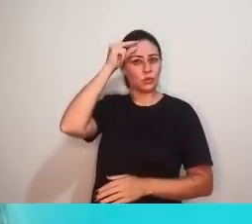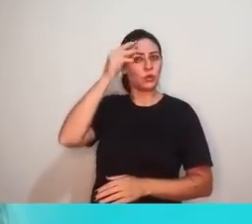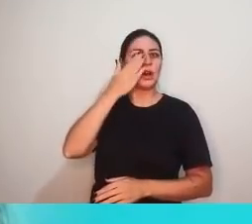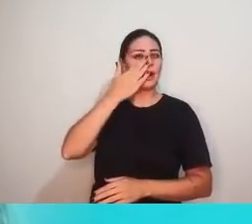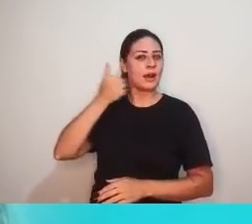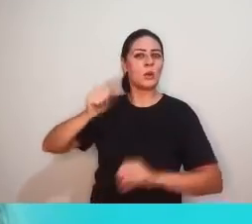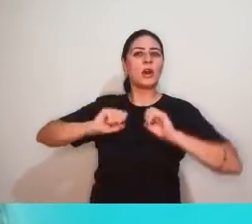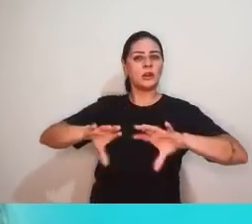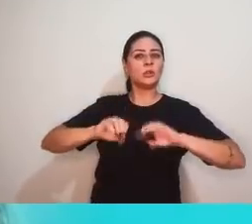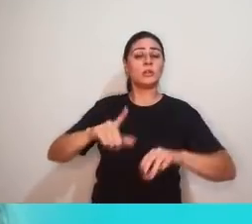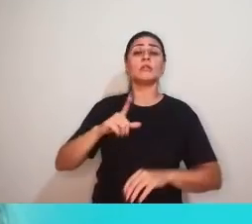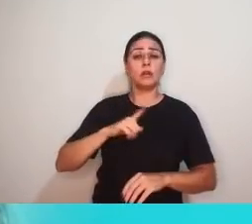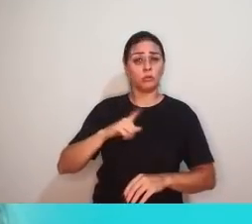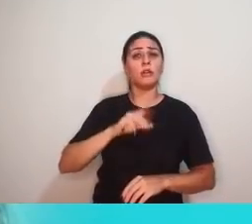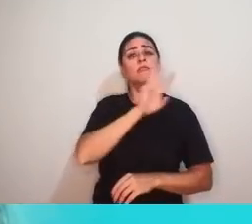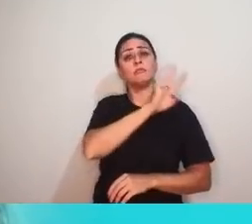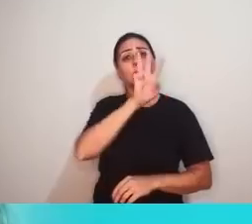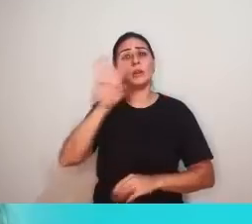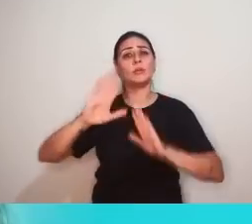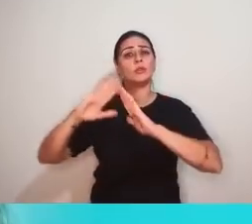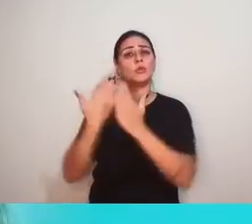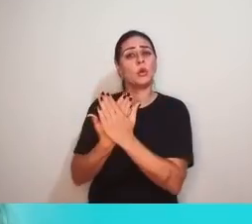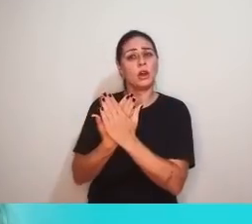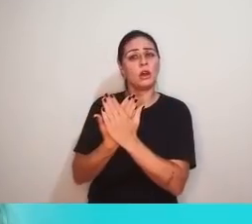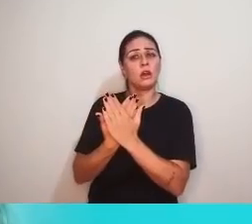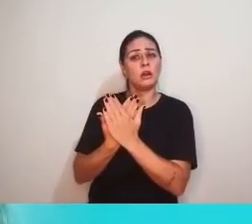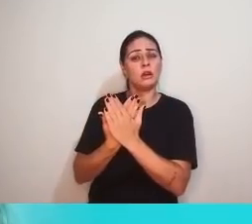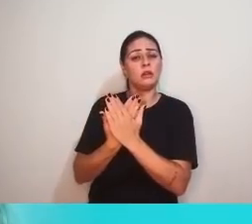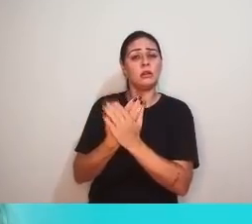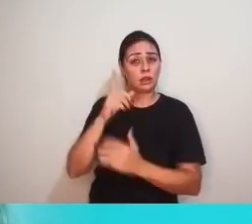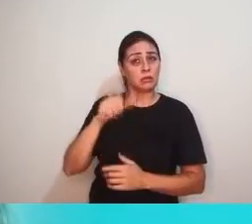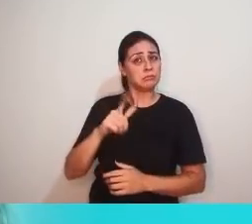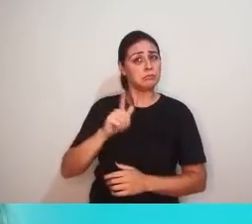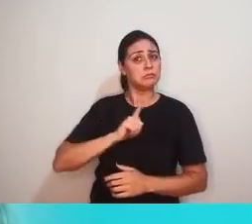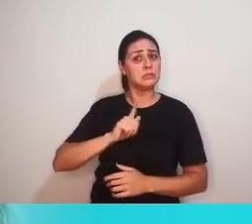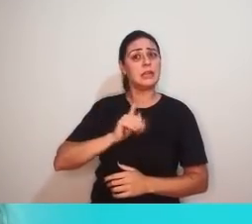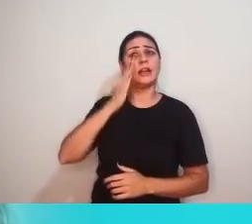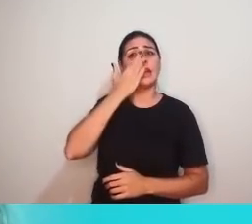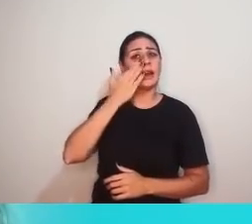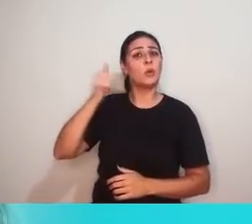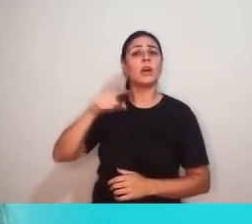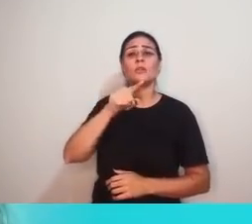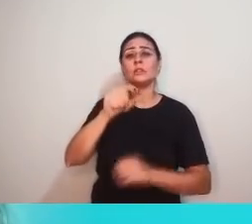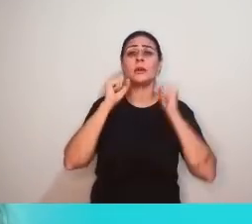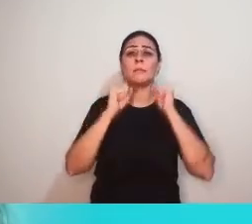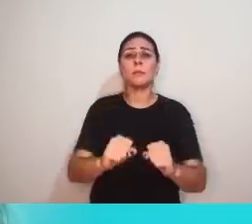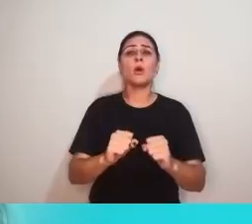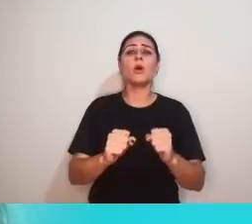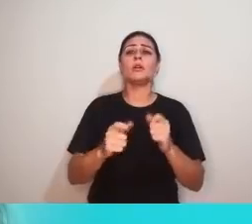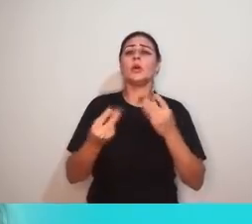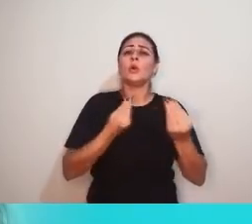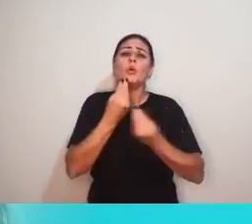no município de Araucária. Tá? Então, vocês têm uma série de facilidades já. O Google Escolar ele já funciona como uma plataforma que